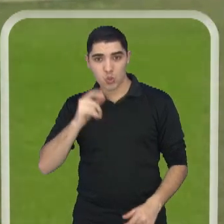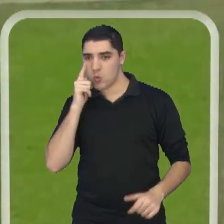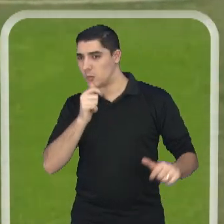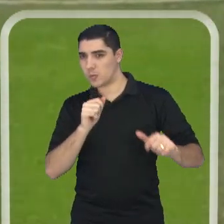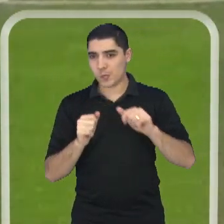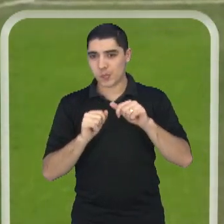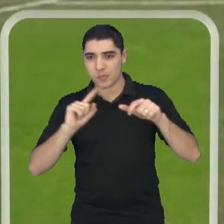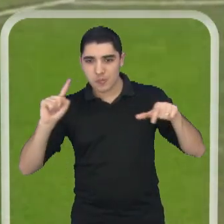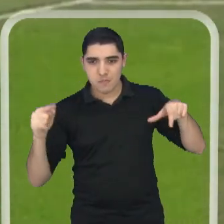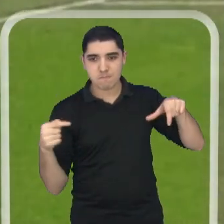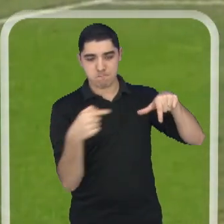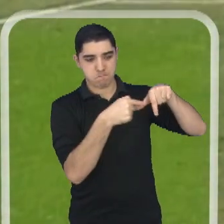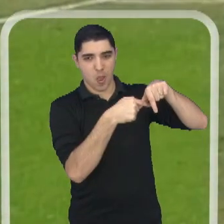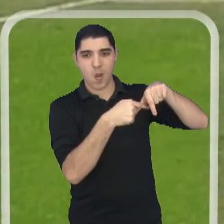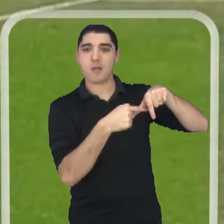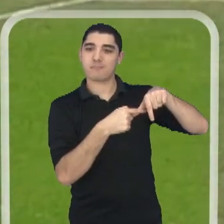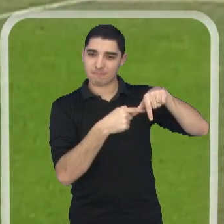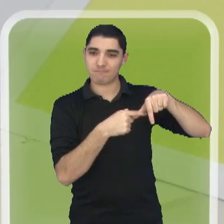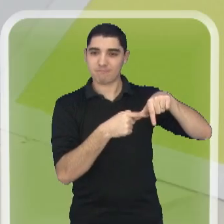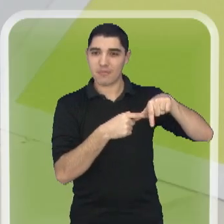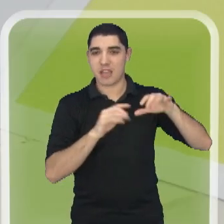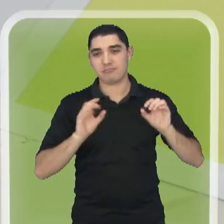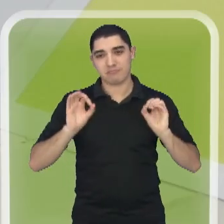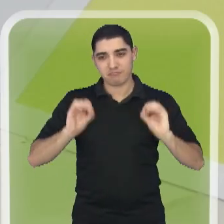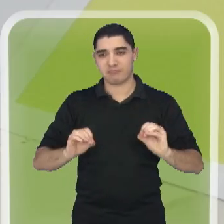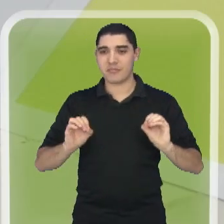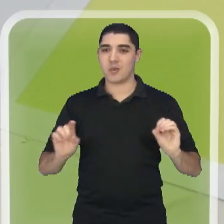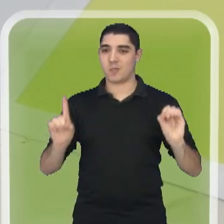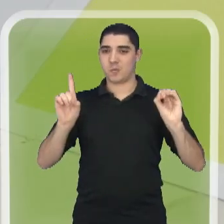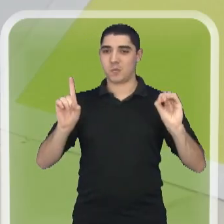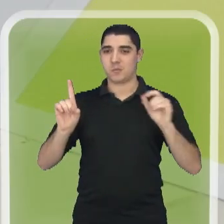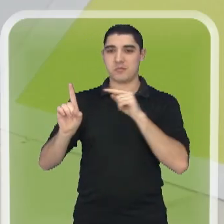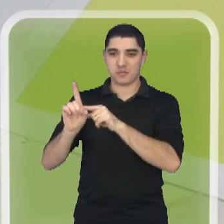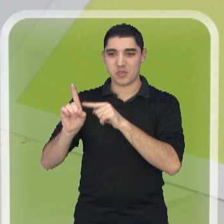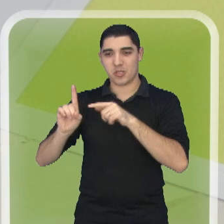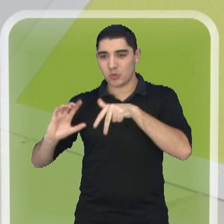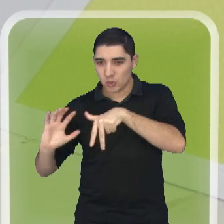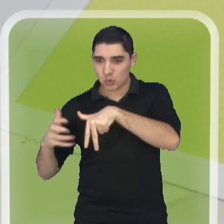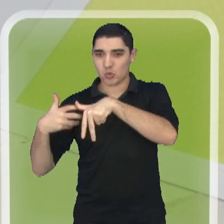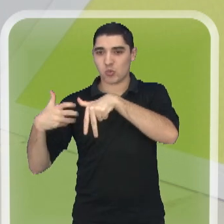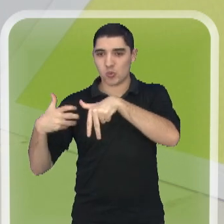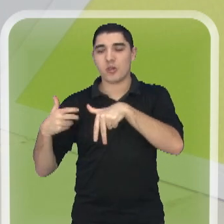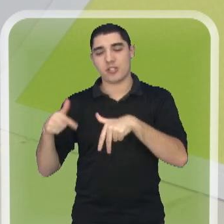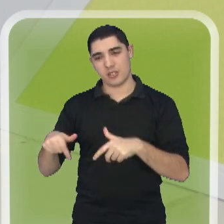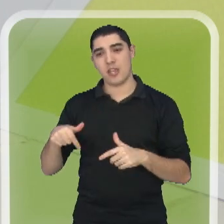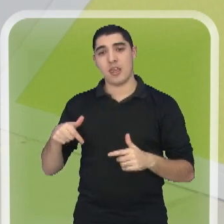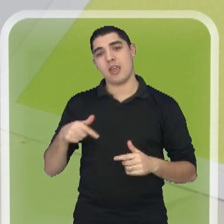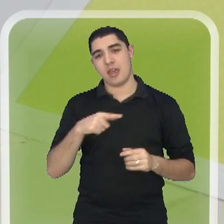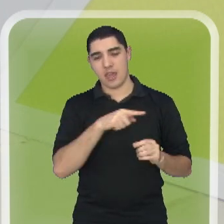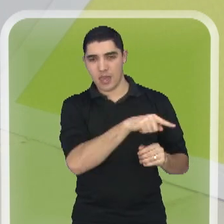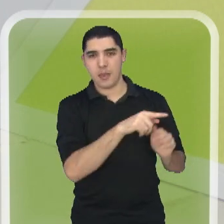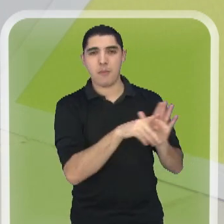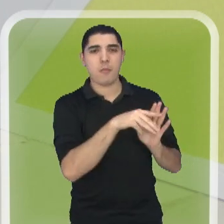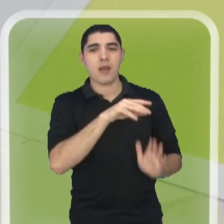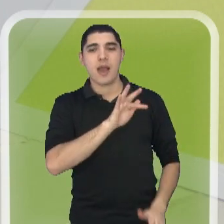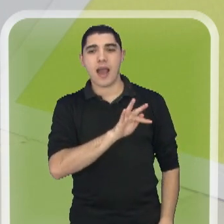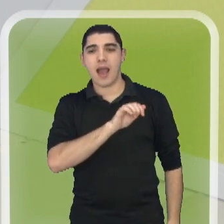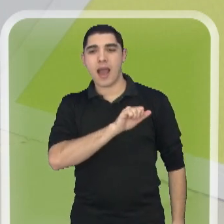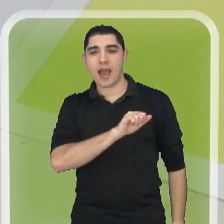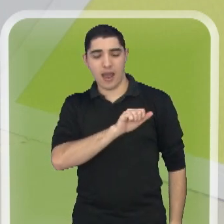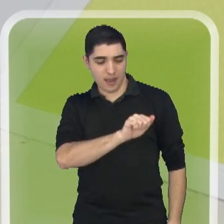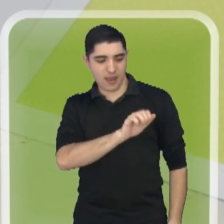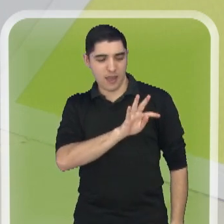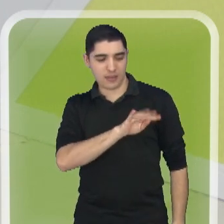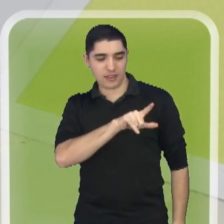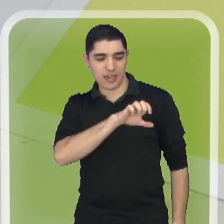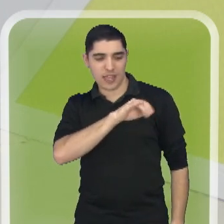cabeça pro fundo do gol. Placar final 1-0 pro Joseense em cima do Atlético Mogi. Atlético Mogi que não ganha de ninguém faz tempo,